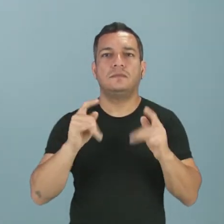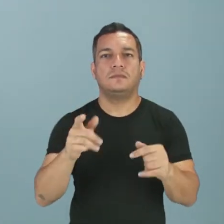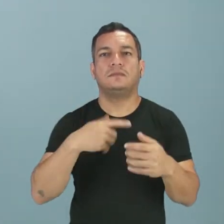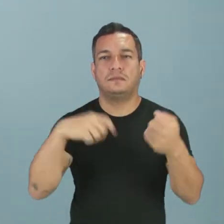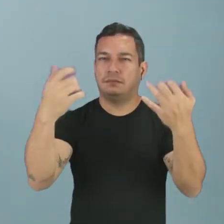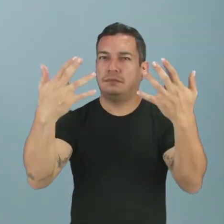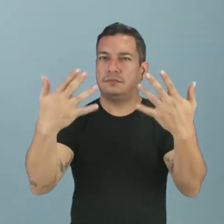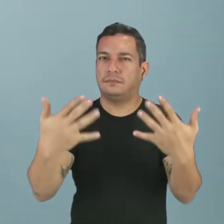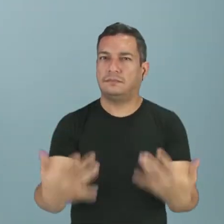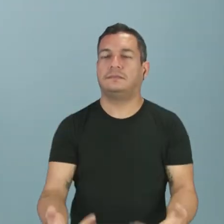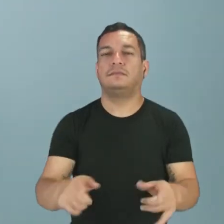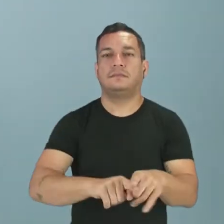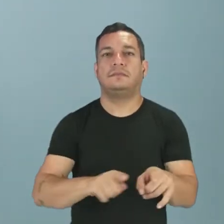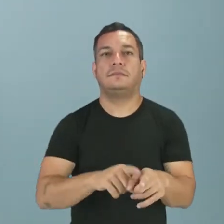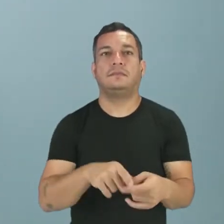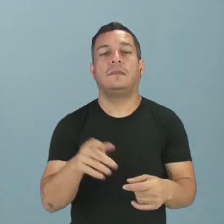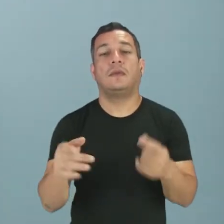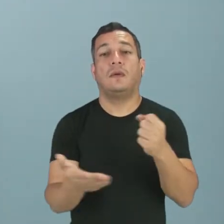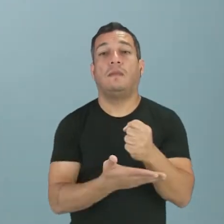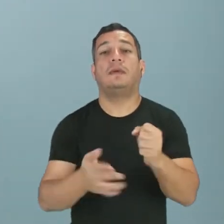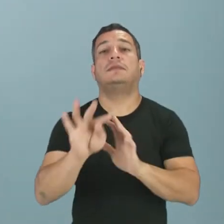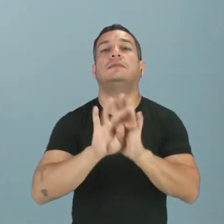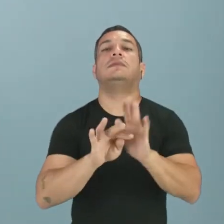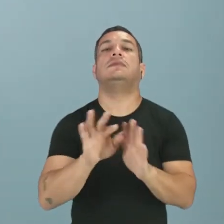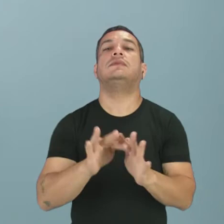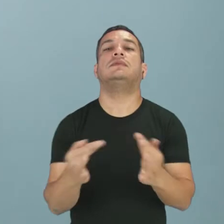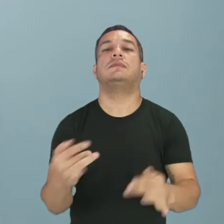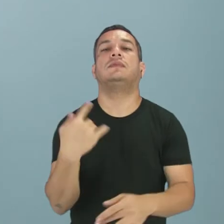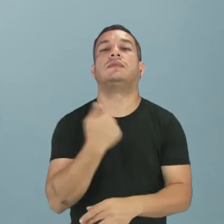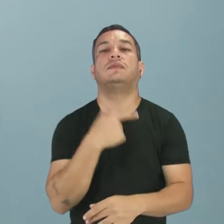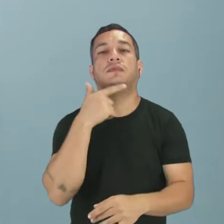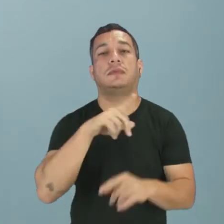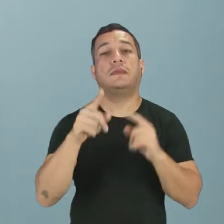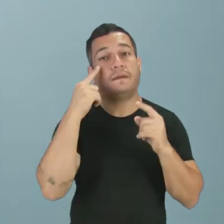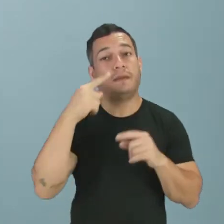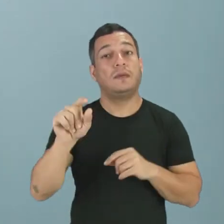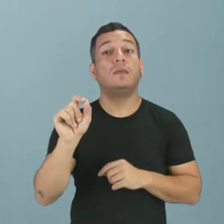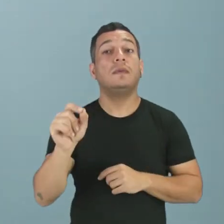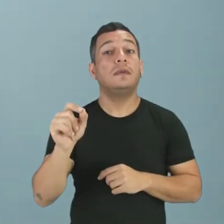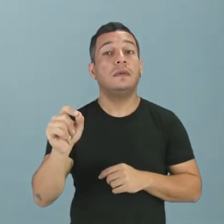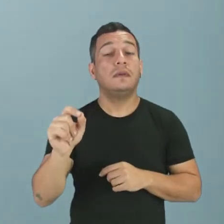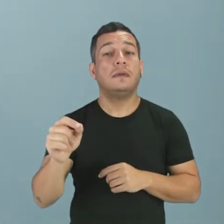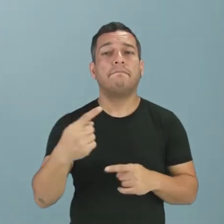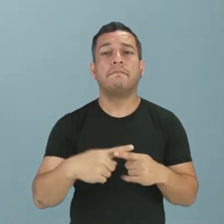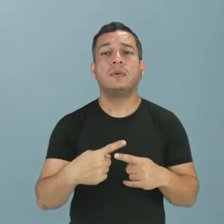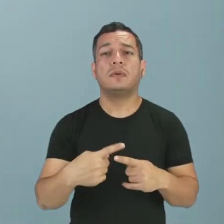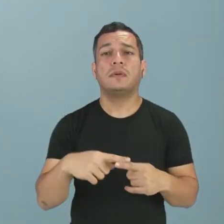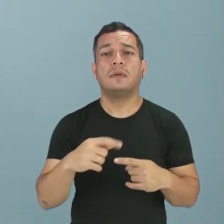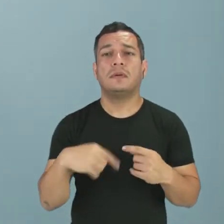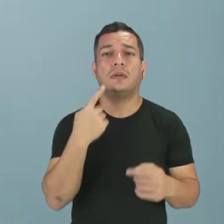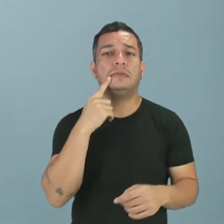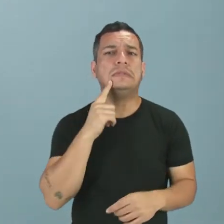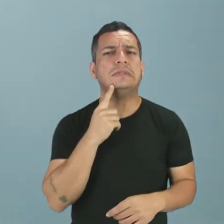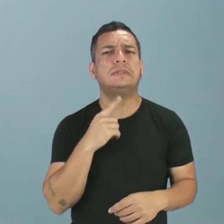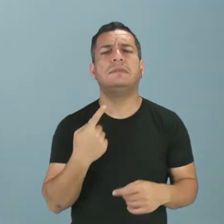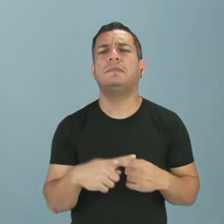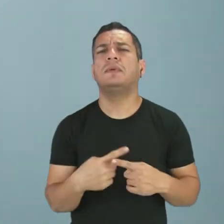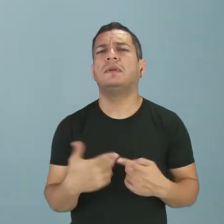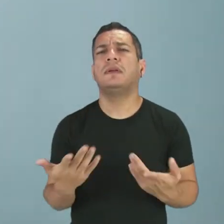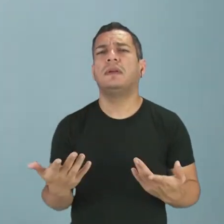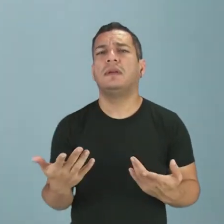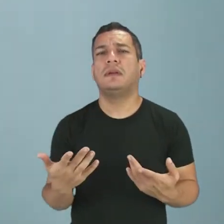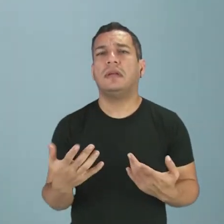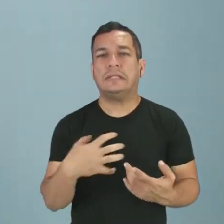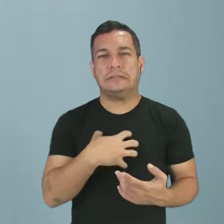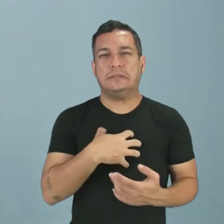ele está explicando? A partir desse texto simples, a gente não consegue visualizar o quê? O porquê de a gente salivar. O porquê de quando a